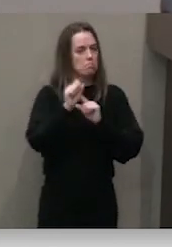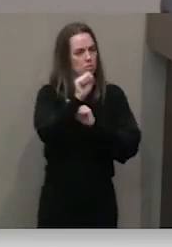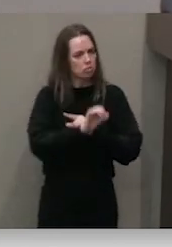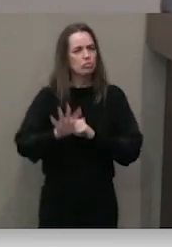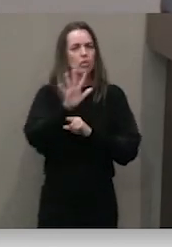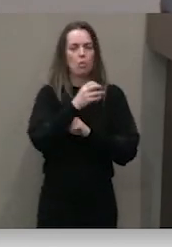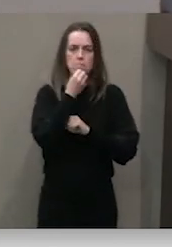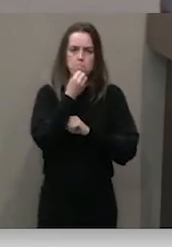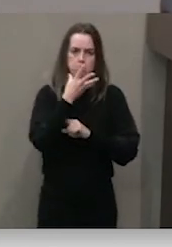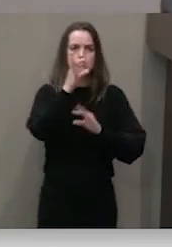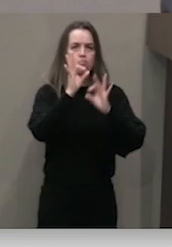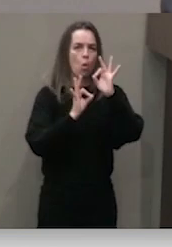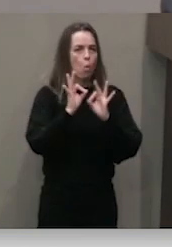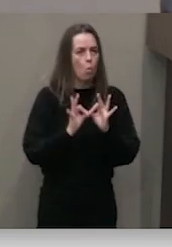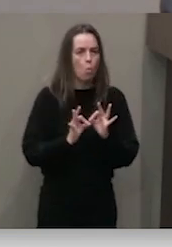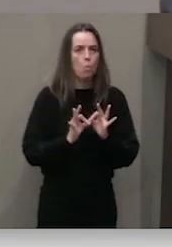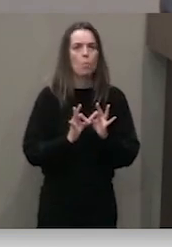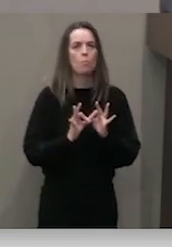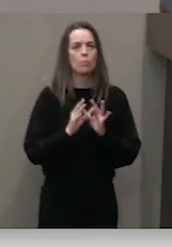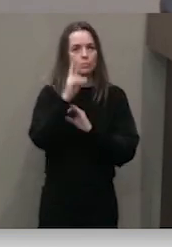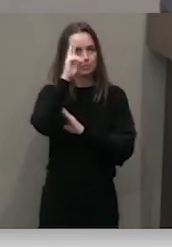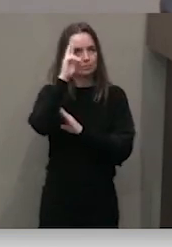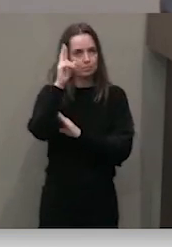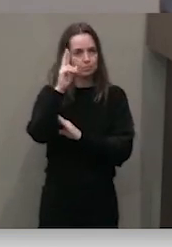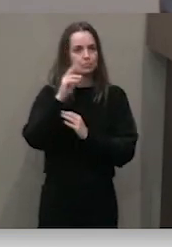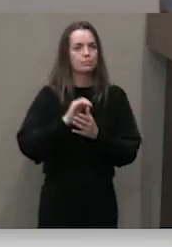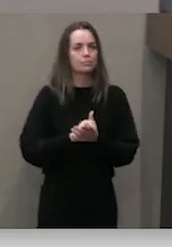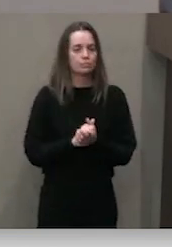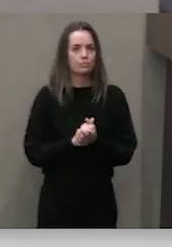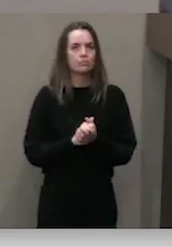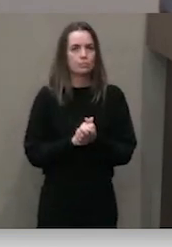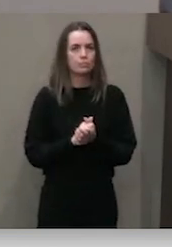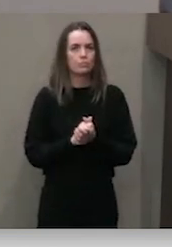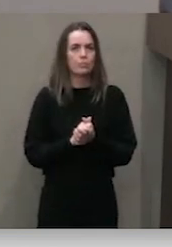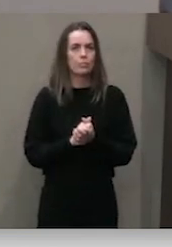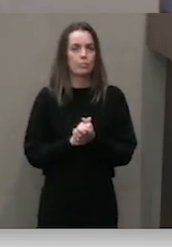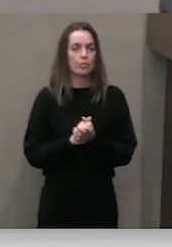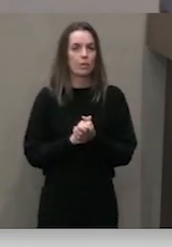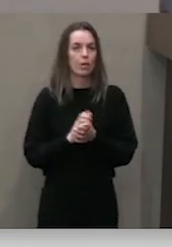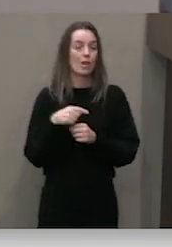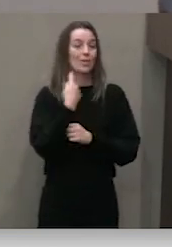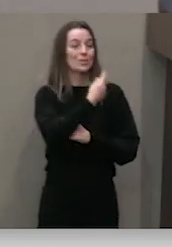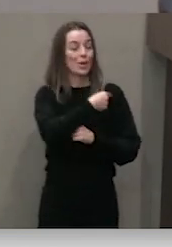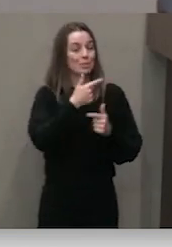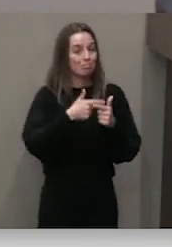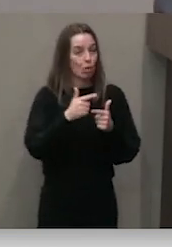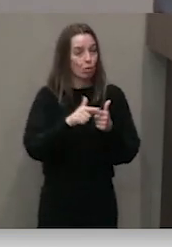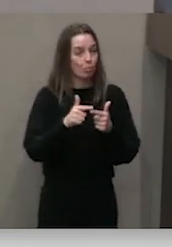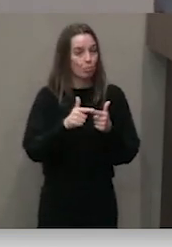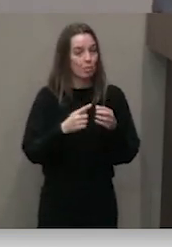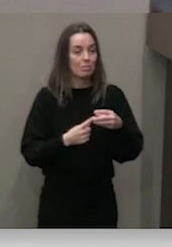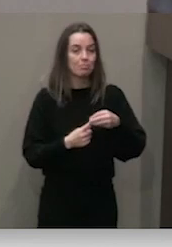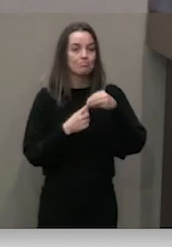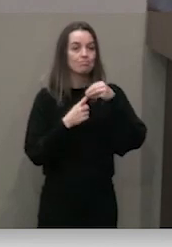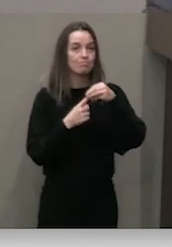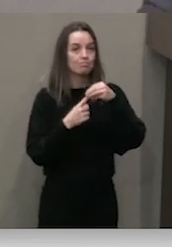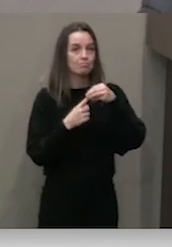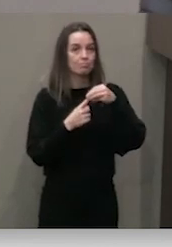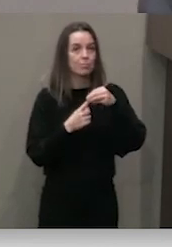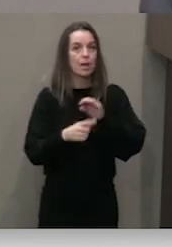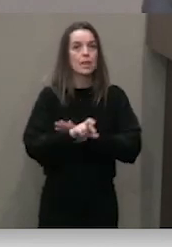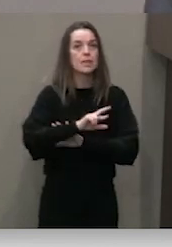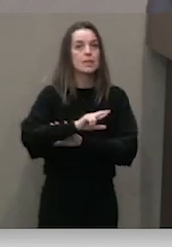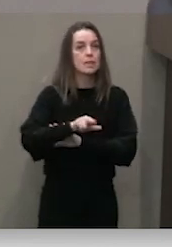um bom plano diretor. E o nosso problema principal, senhores e senhoras vereadoras, não